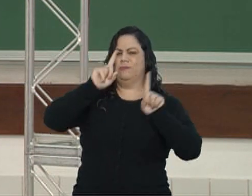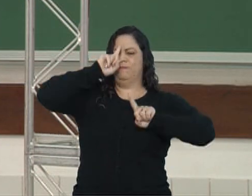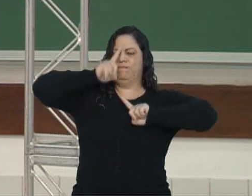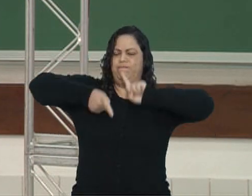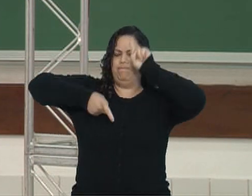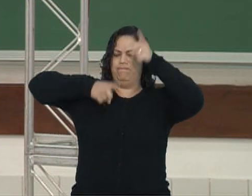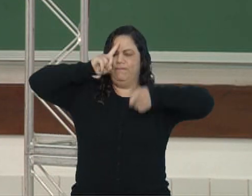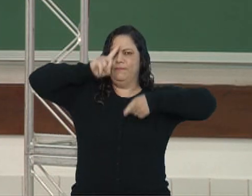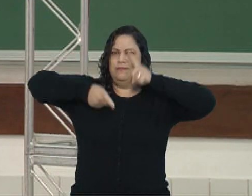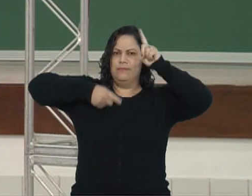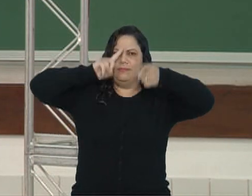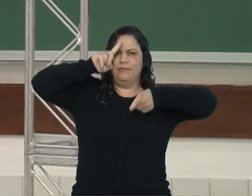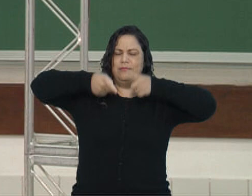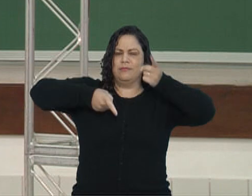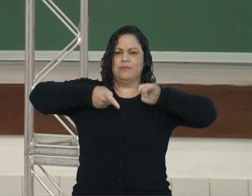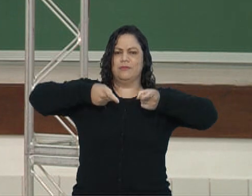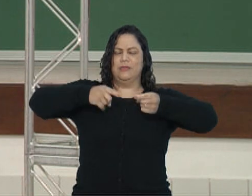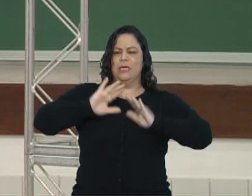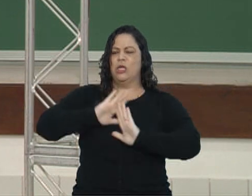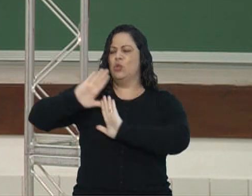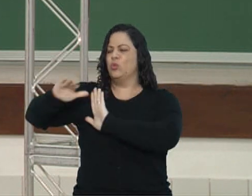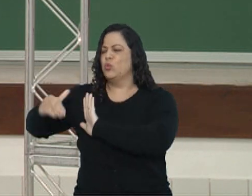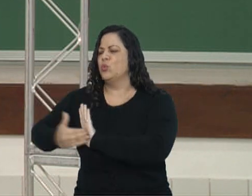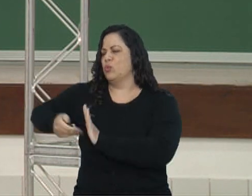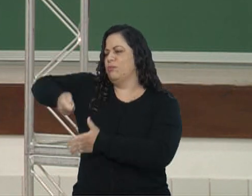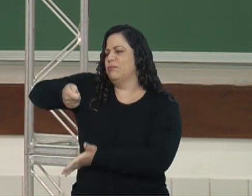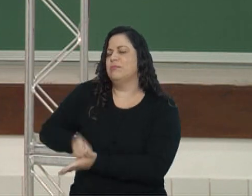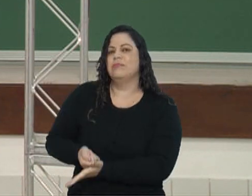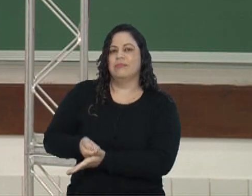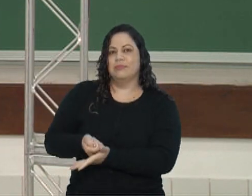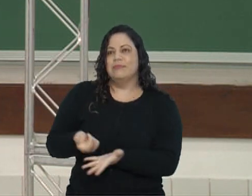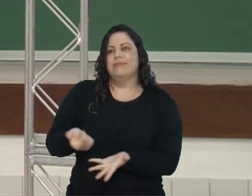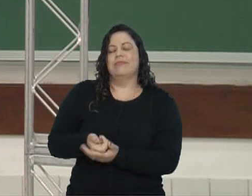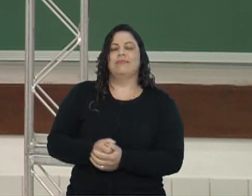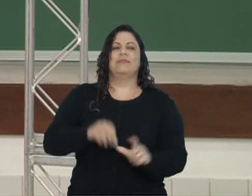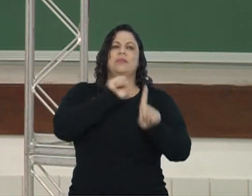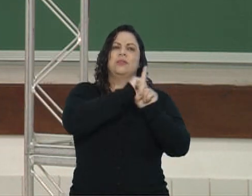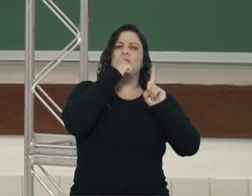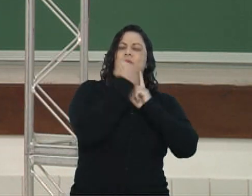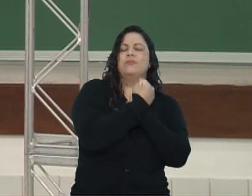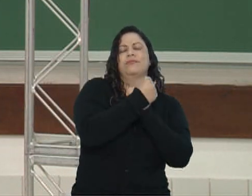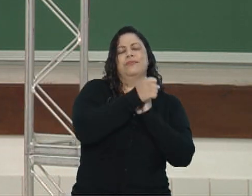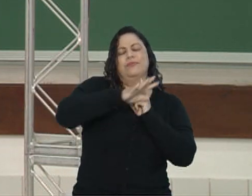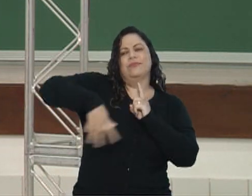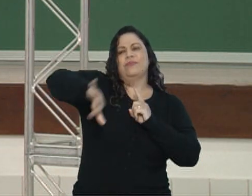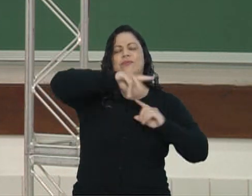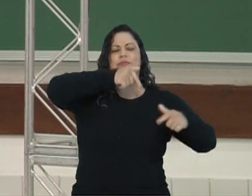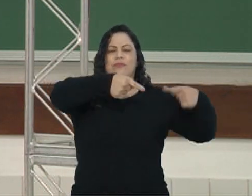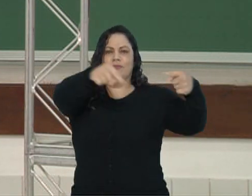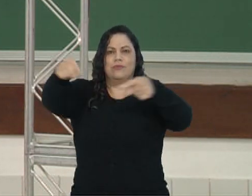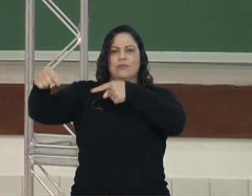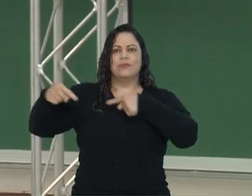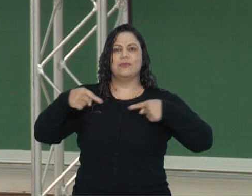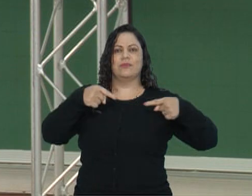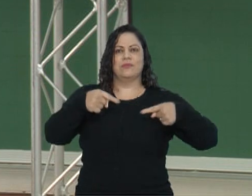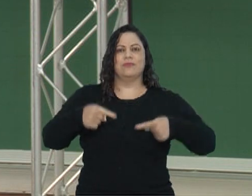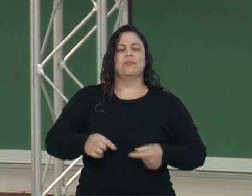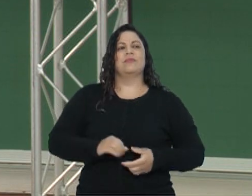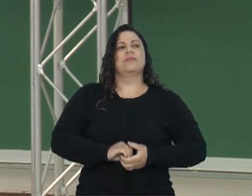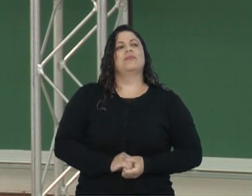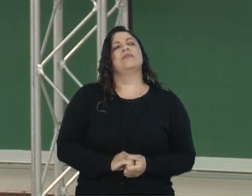vendo a diferença desses dois conceitos sociológicos e políticos. Maravilha? Vamos lá? Nas